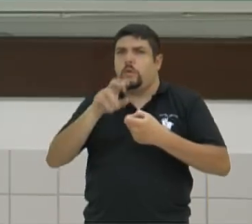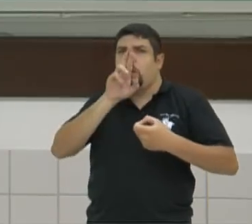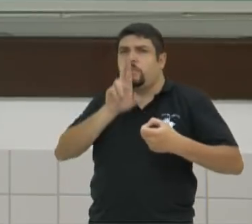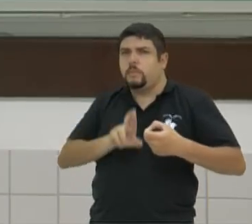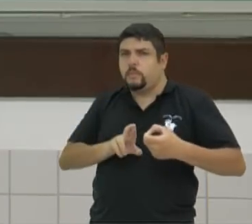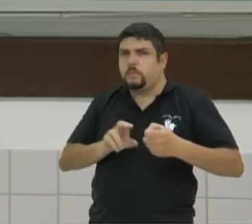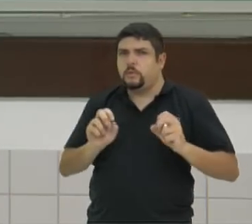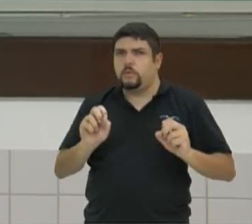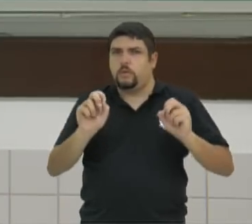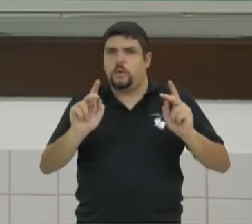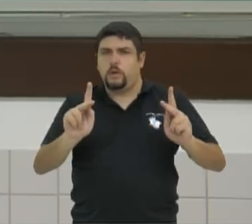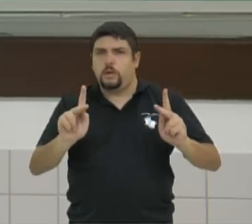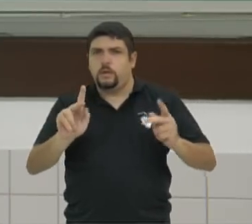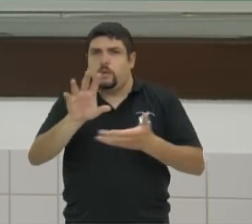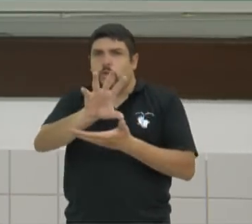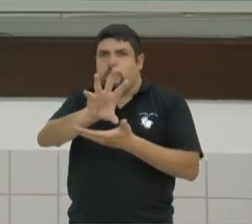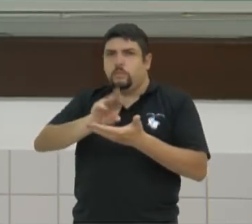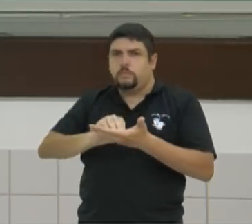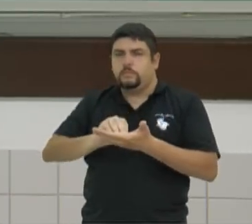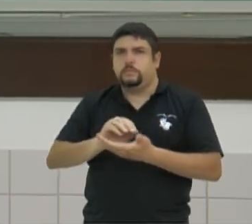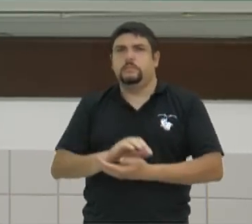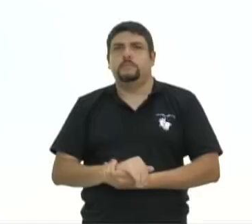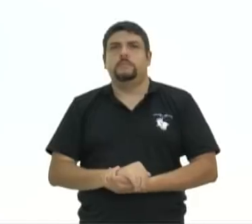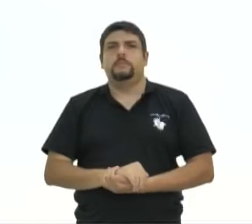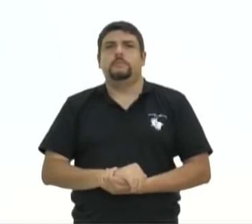exercício. Beleza? Então anote aí e a gente já volta.